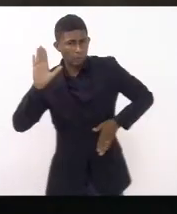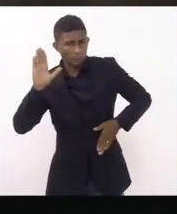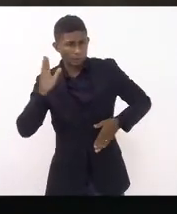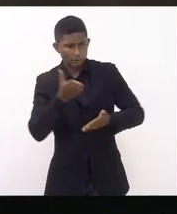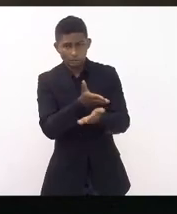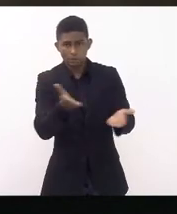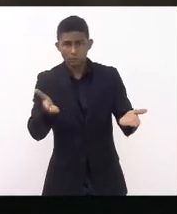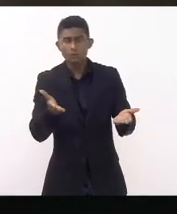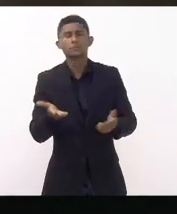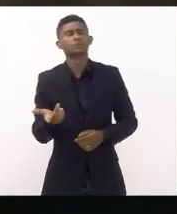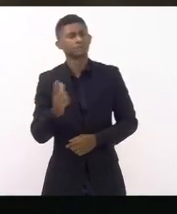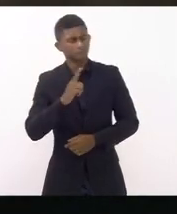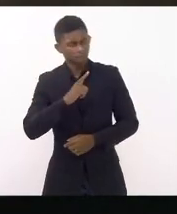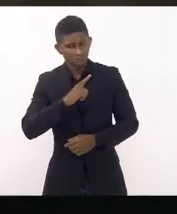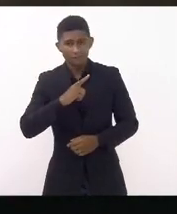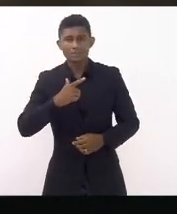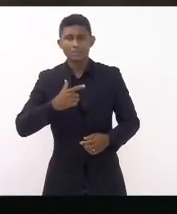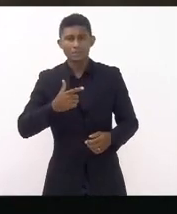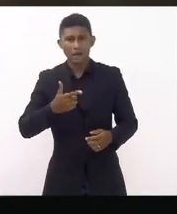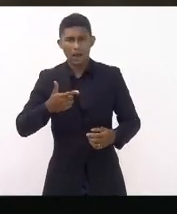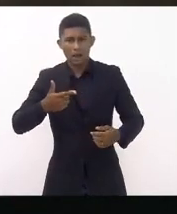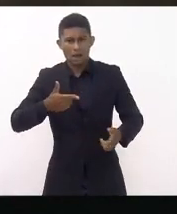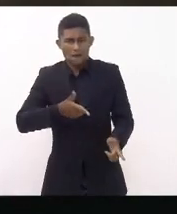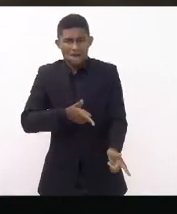armas poderosíssimas